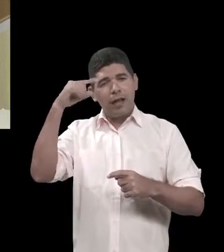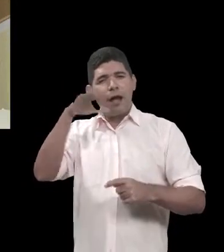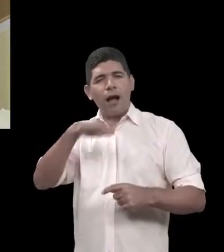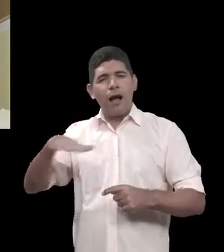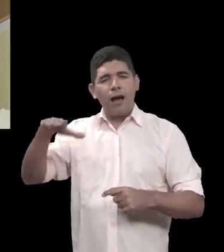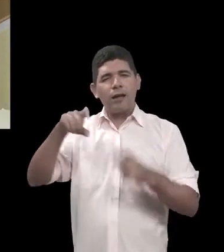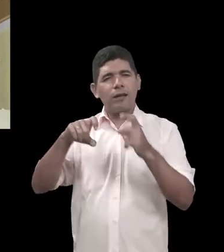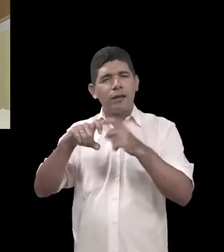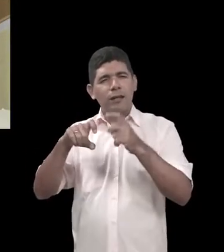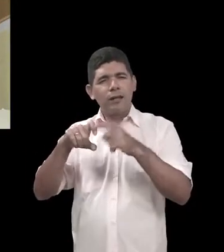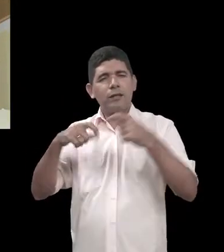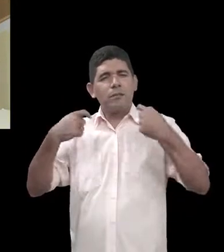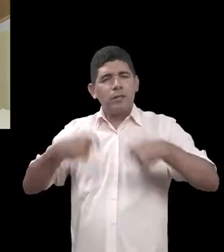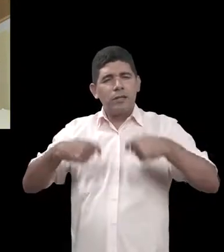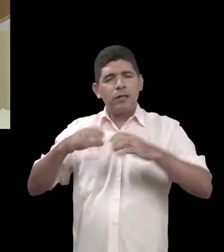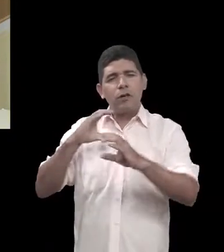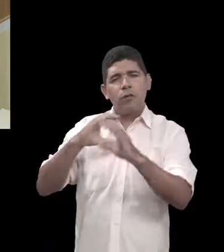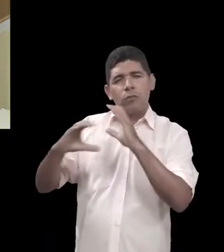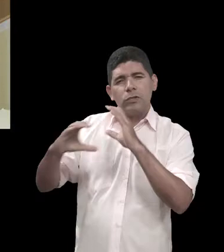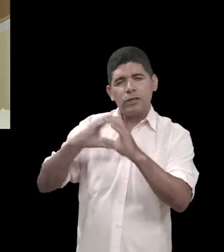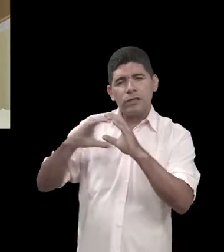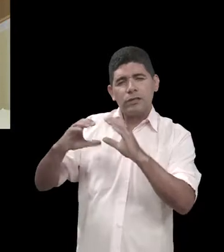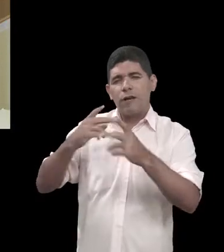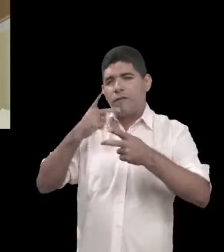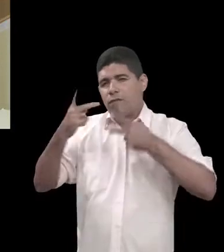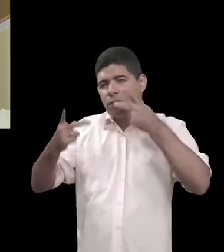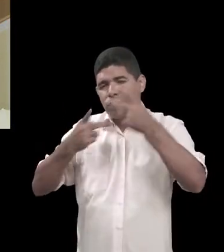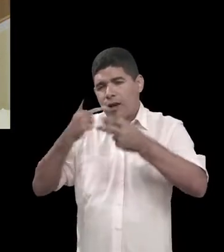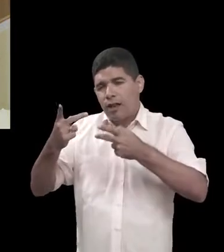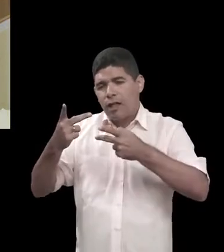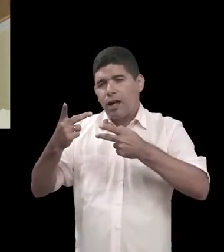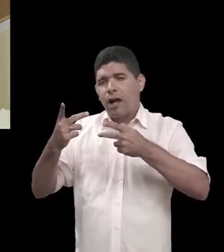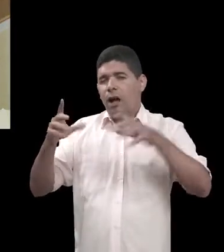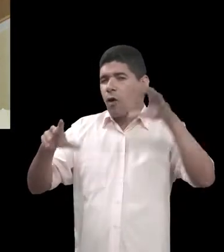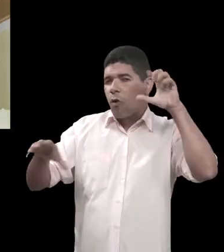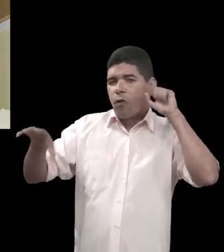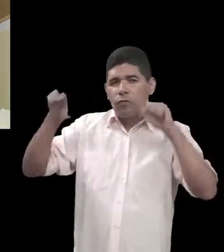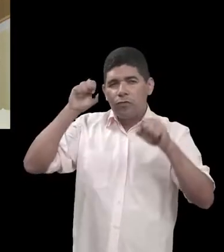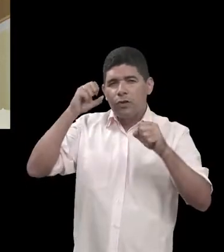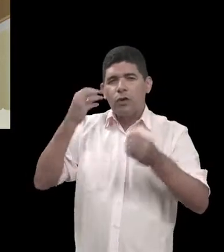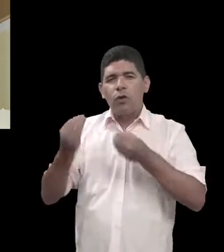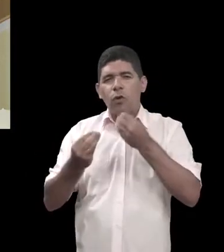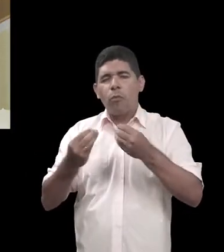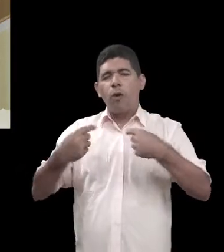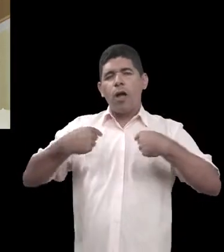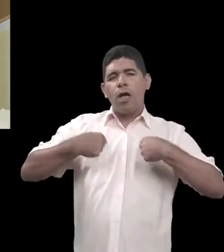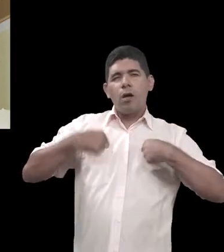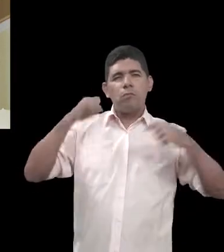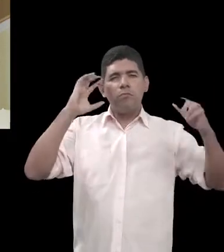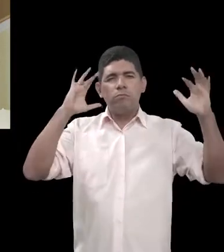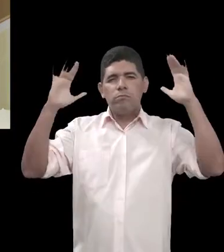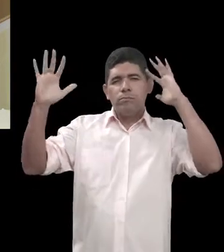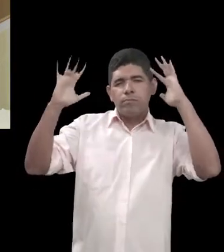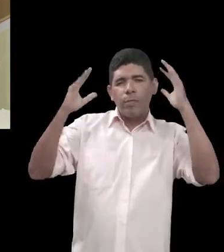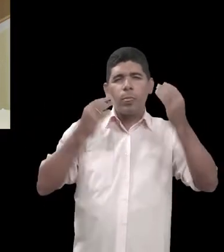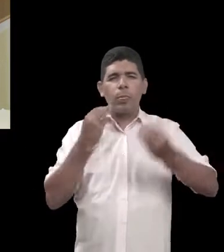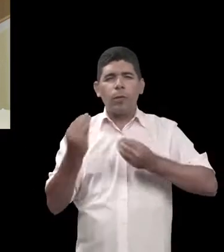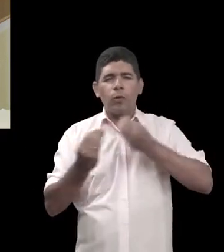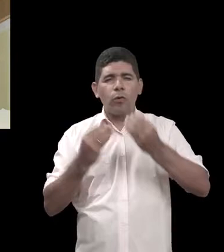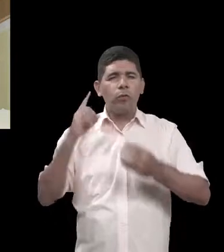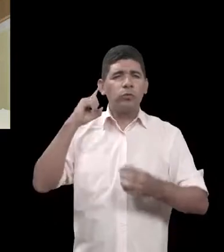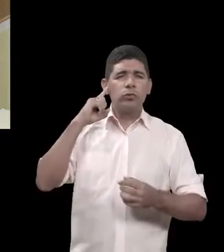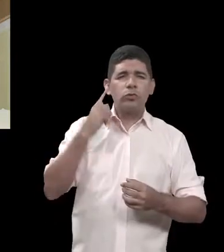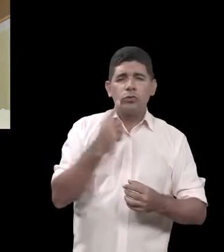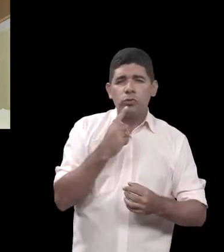da fala, da escuta, como é que fica isso, e eu pensando, como é que para uma pessoa surda se comunicar comigo, que eu estou querendo trabalhar com isso, estou querendo